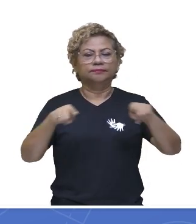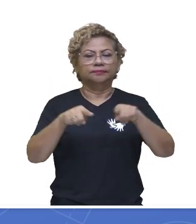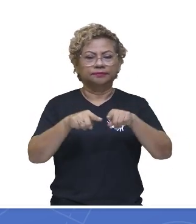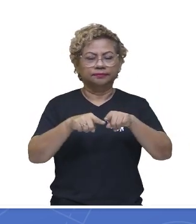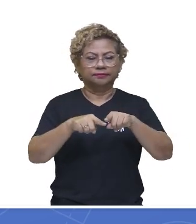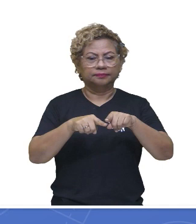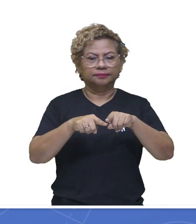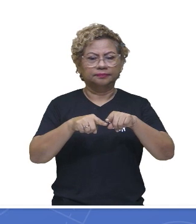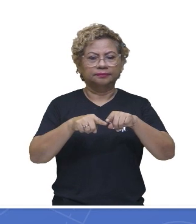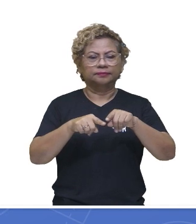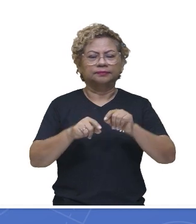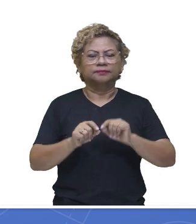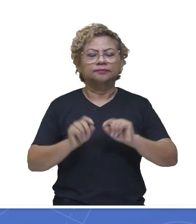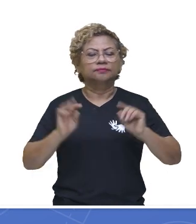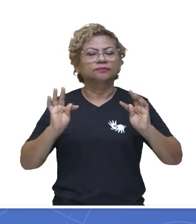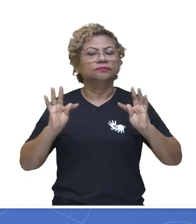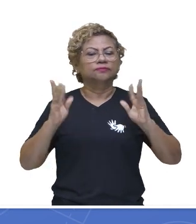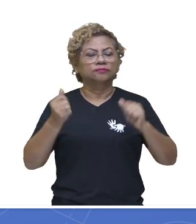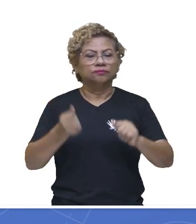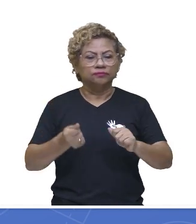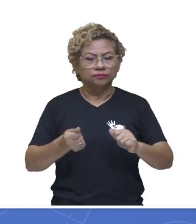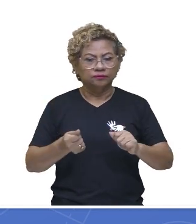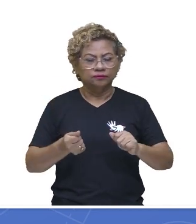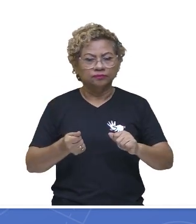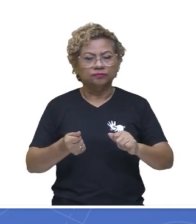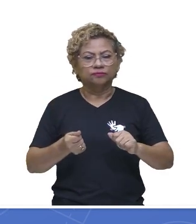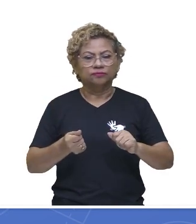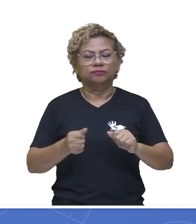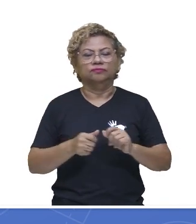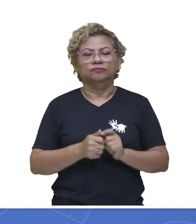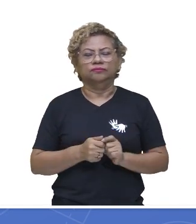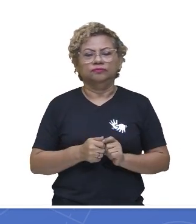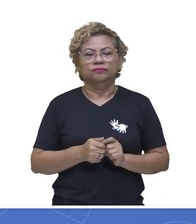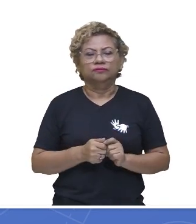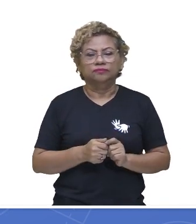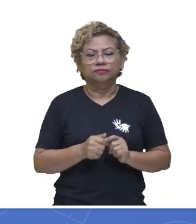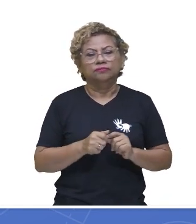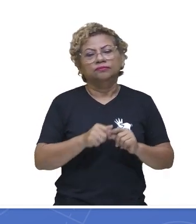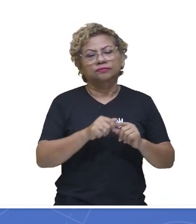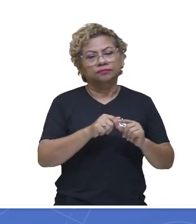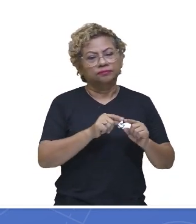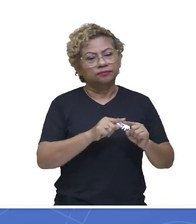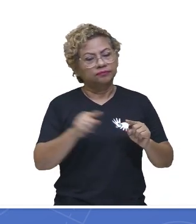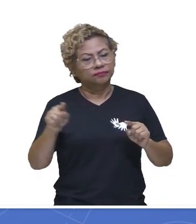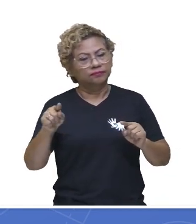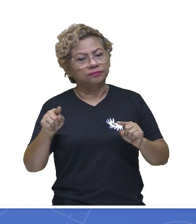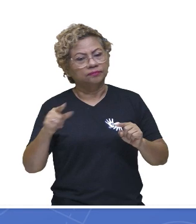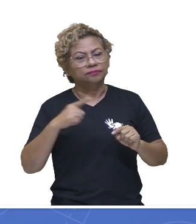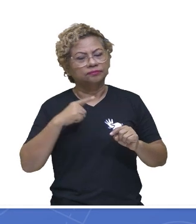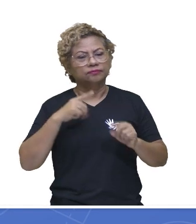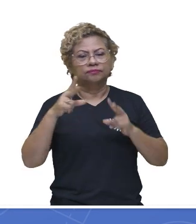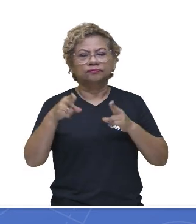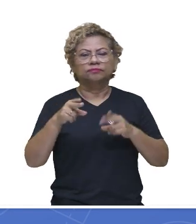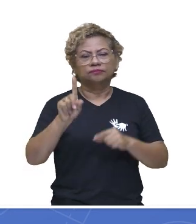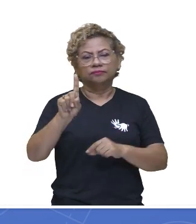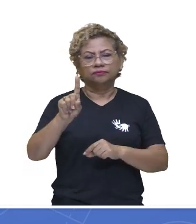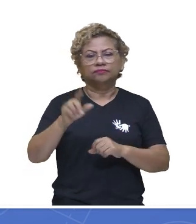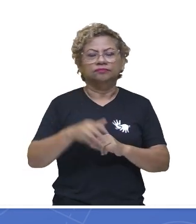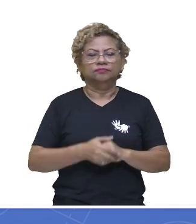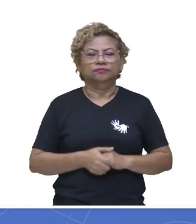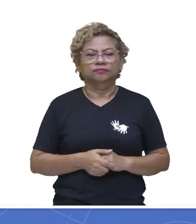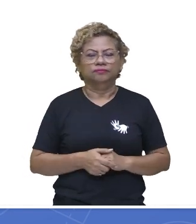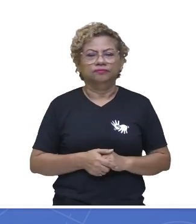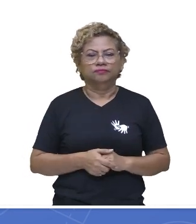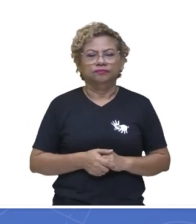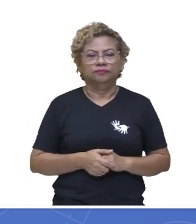pessoal, é aquela onde todos os elementos na diagonal principal são iguais a 1. Como assim, professor? Olha